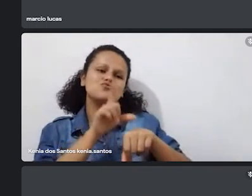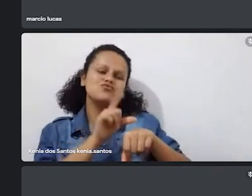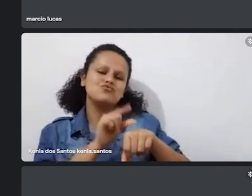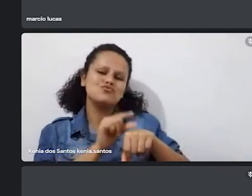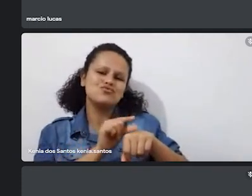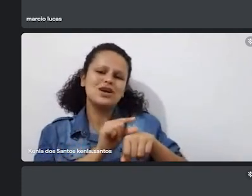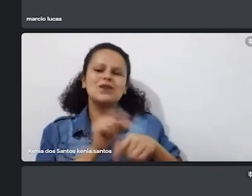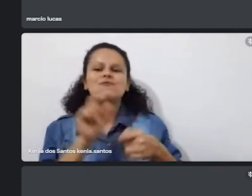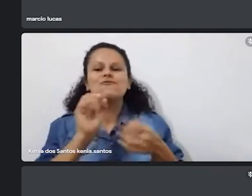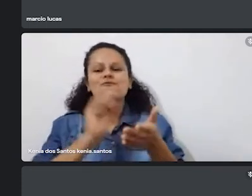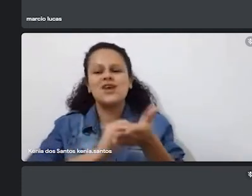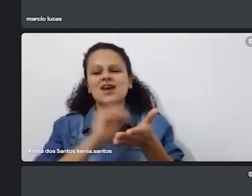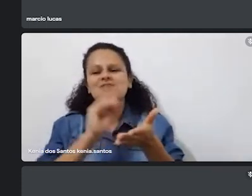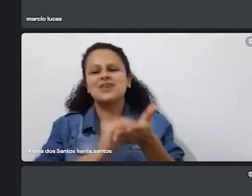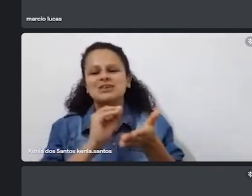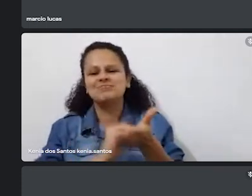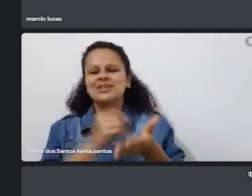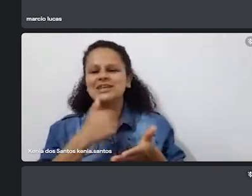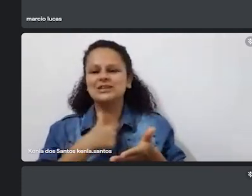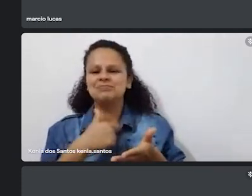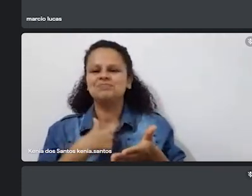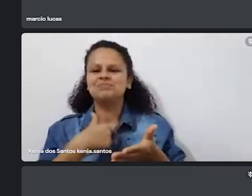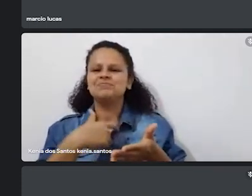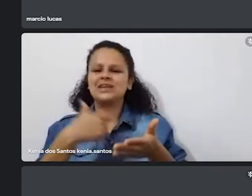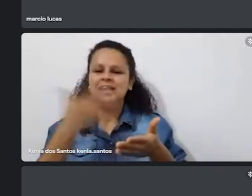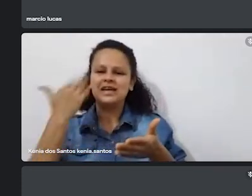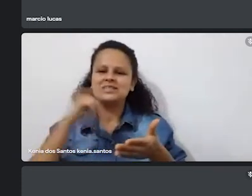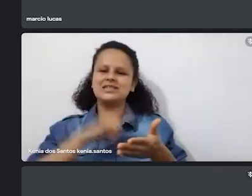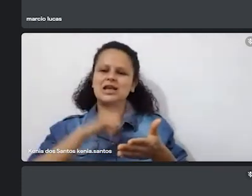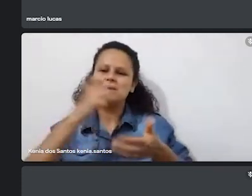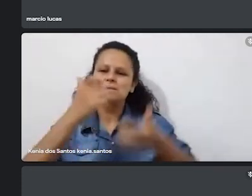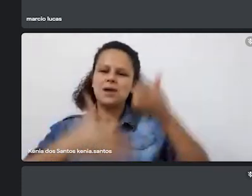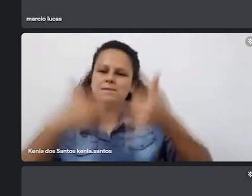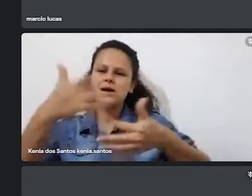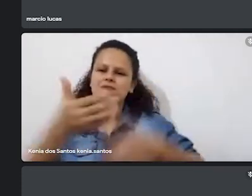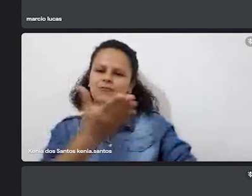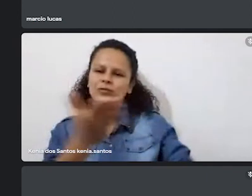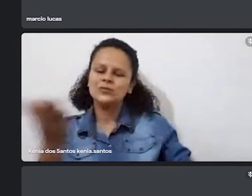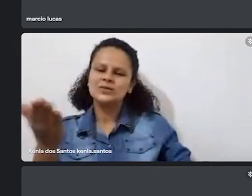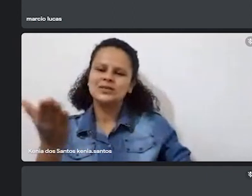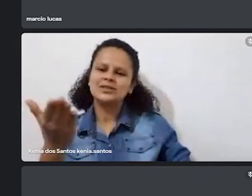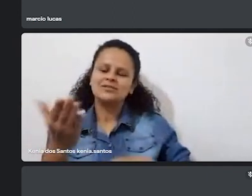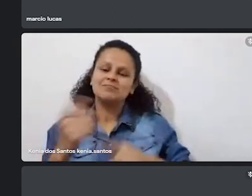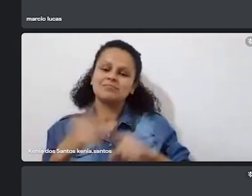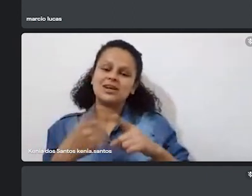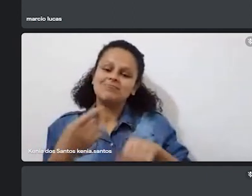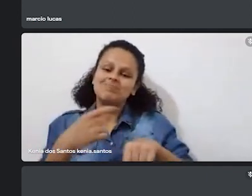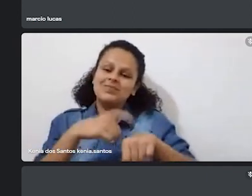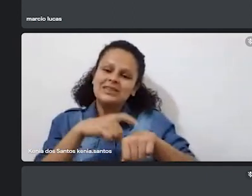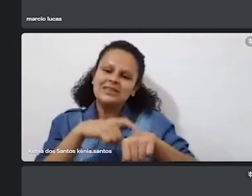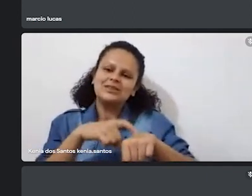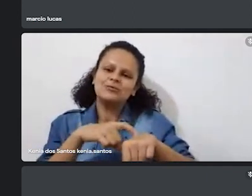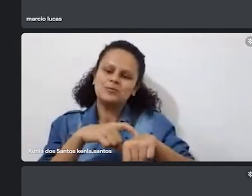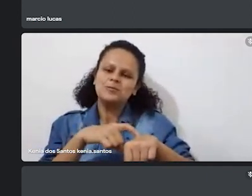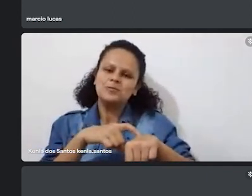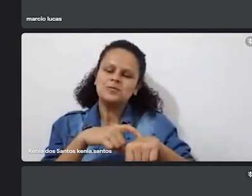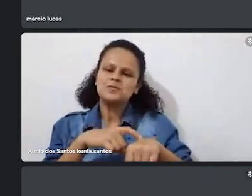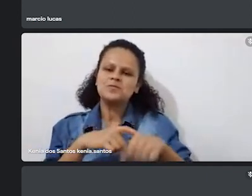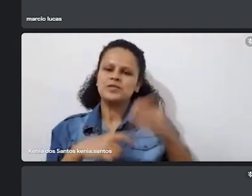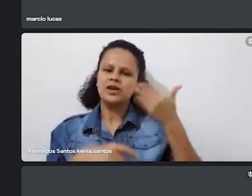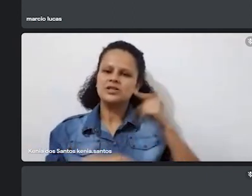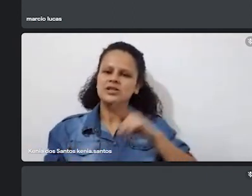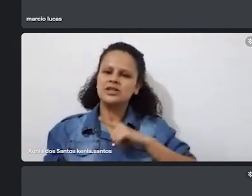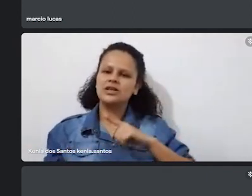Deixou muita coisa ali que eu tinha programado para passar para vocês. Eu tinha antes